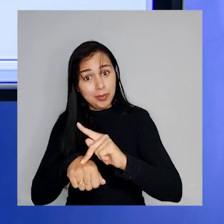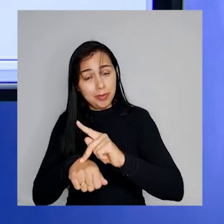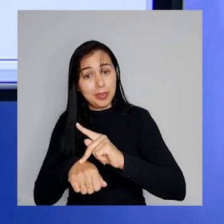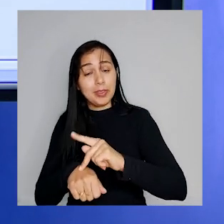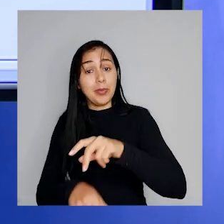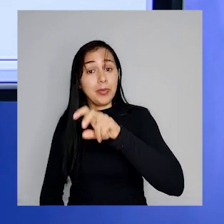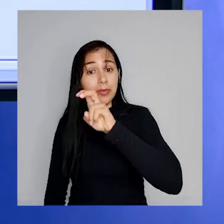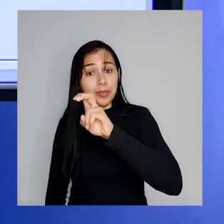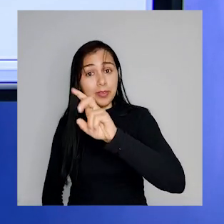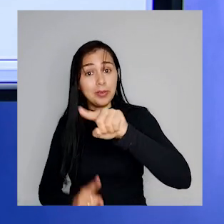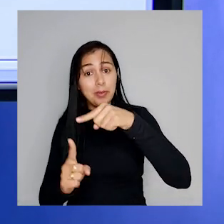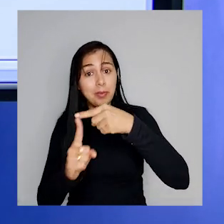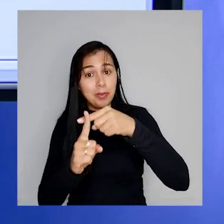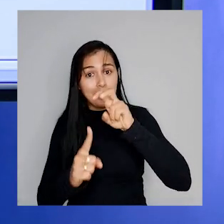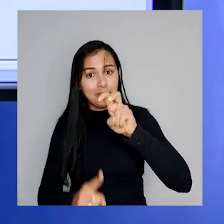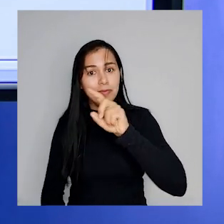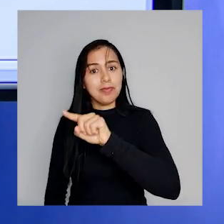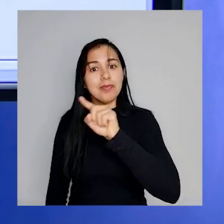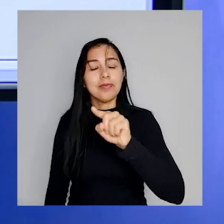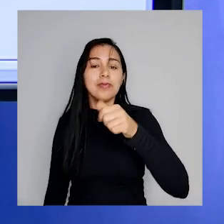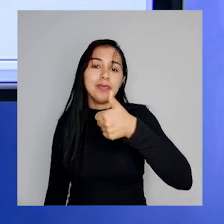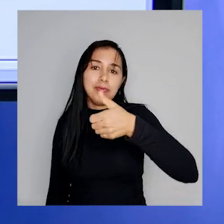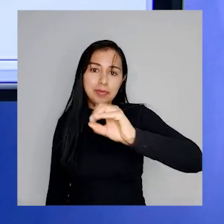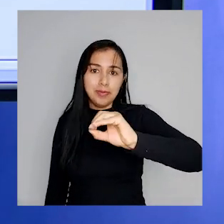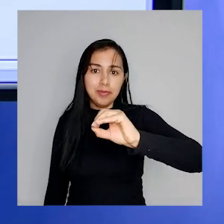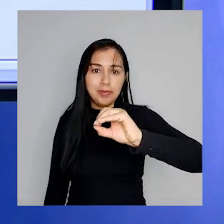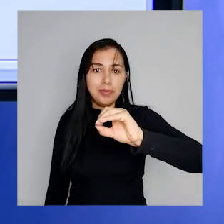vai dar um total aqui de 10.